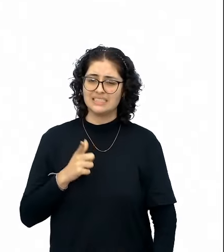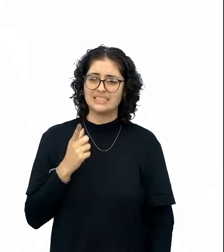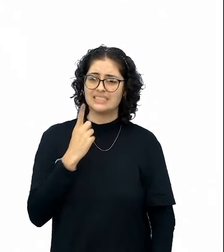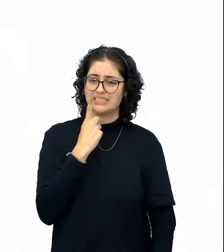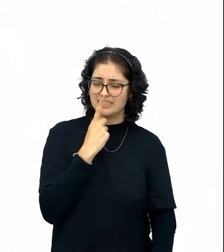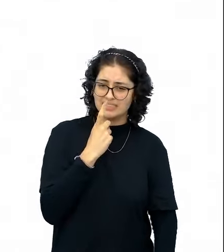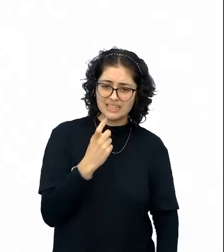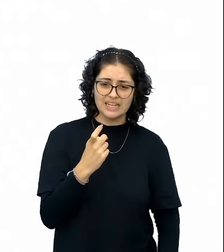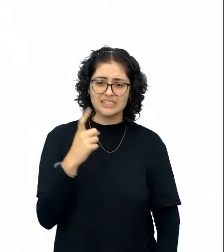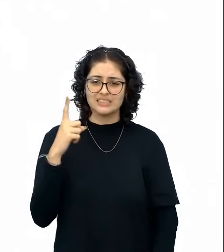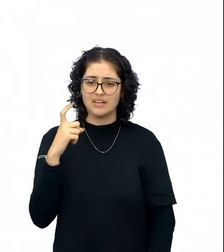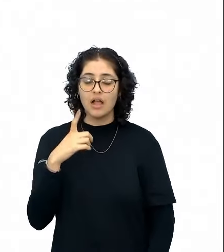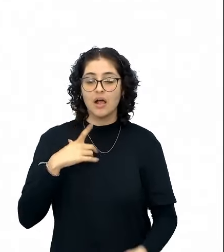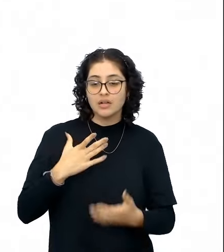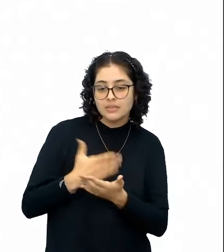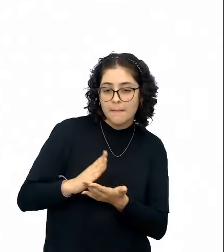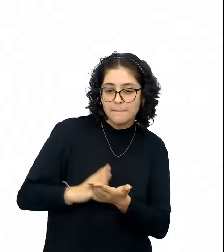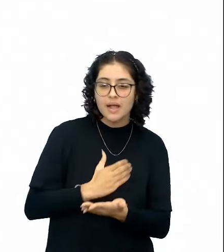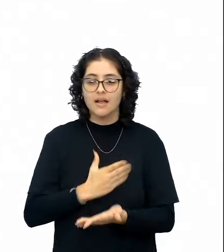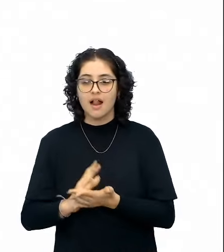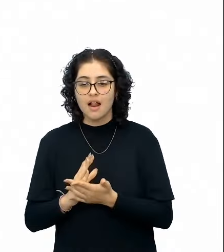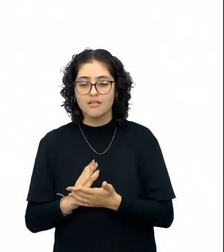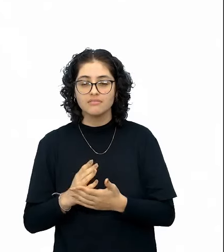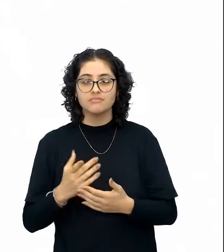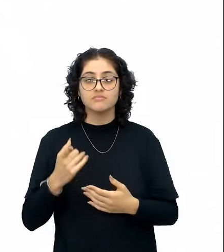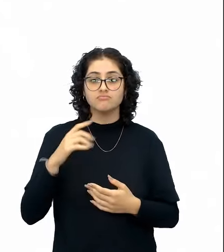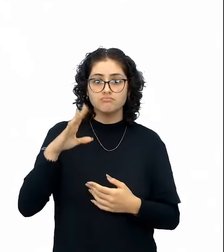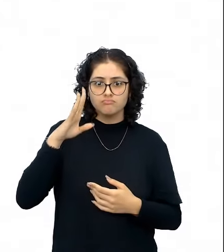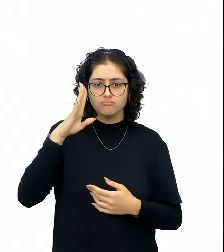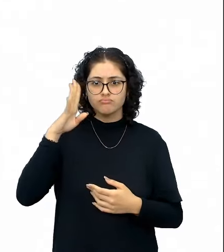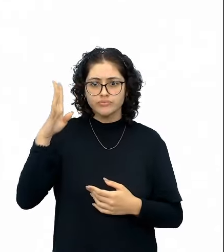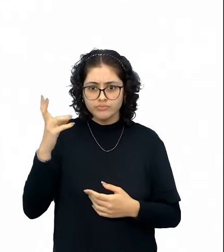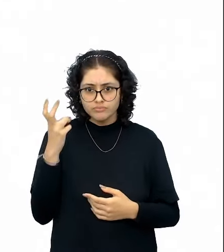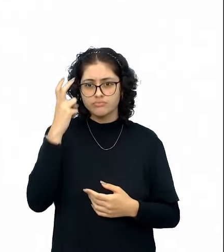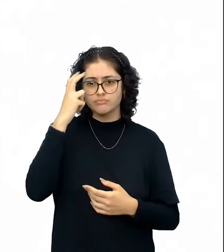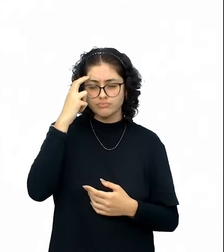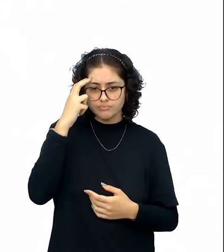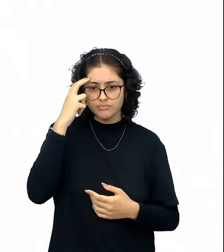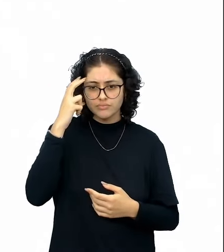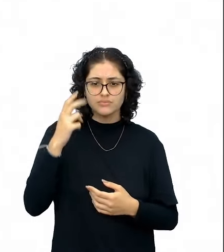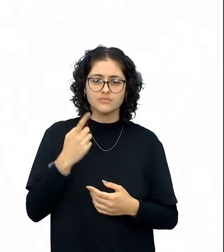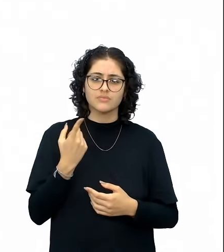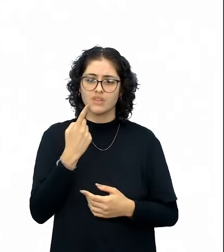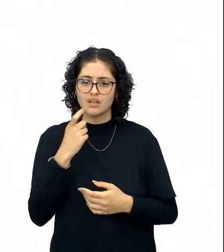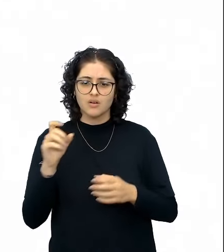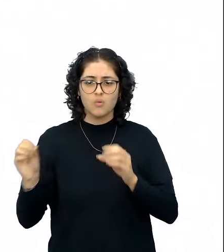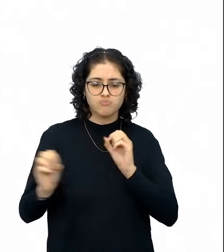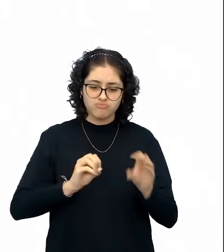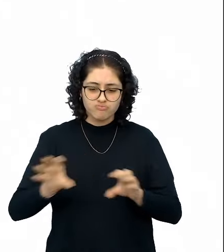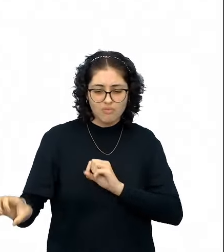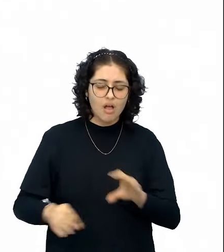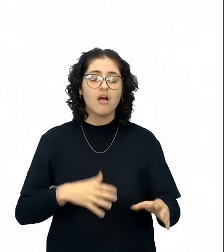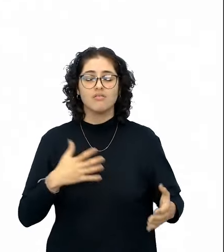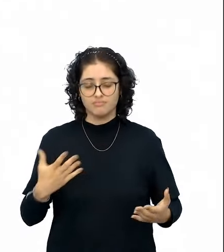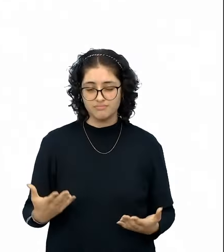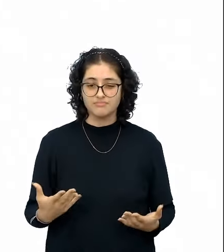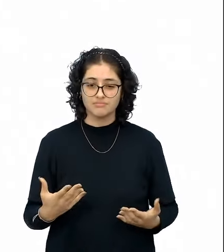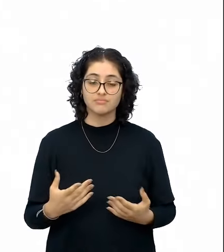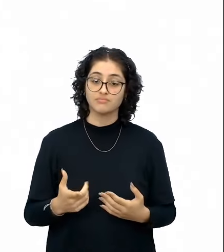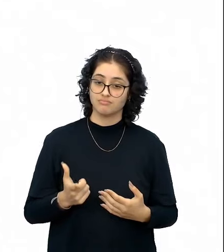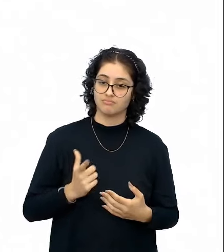da coleta seletiva, da conscientização sobre desperdício, sobre reaproveitamento, né? Então, aqui tem